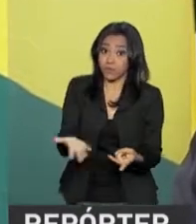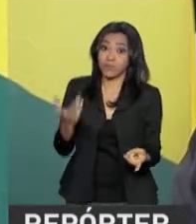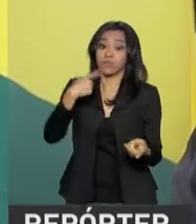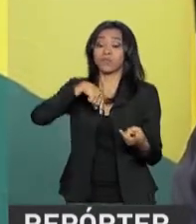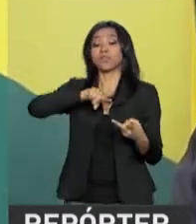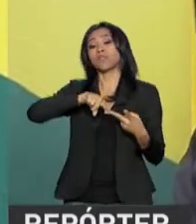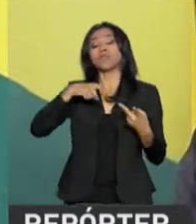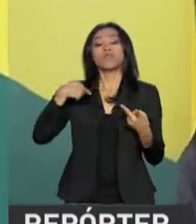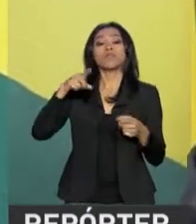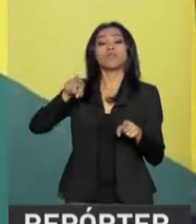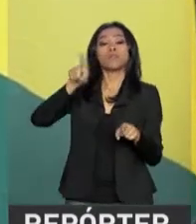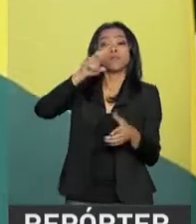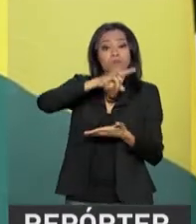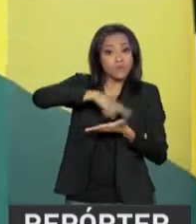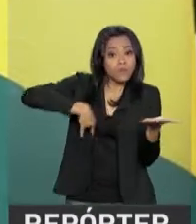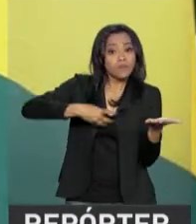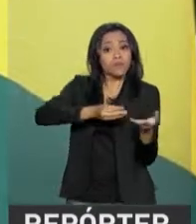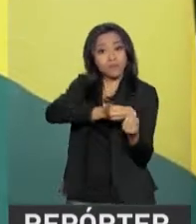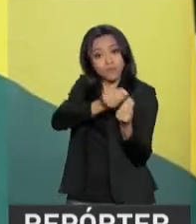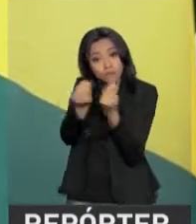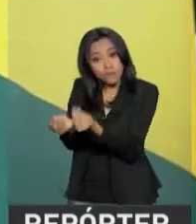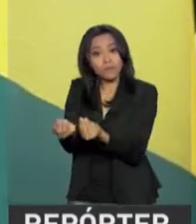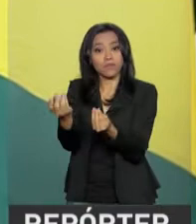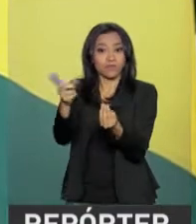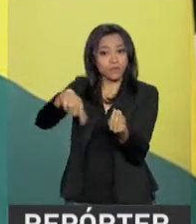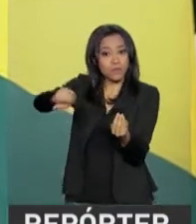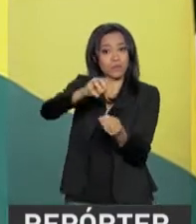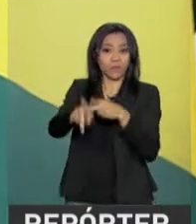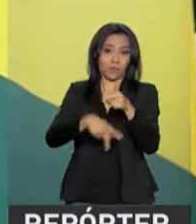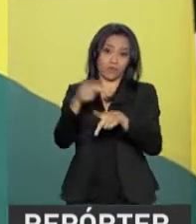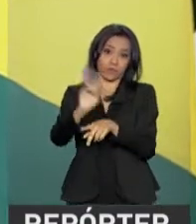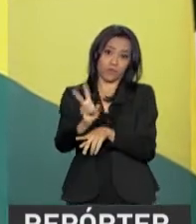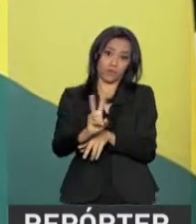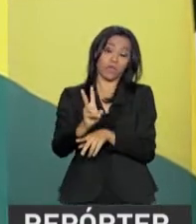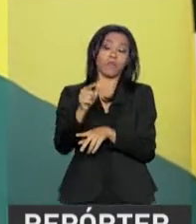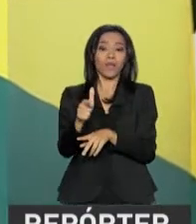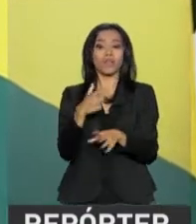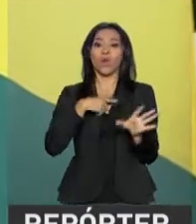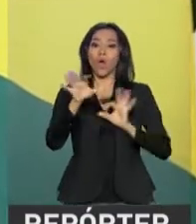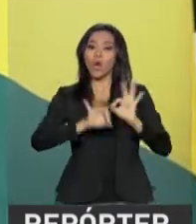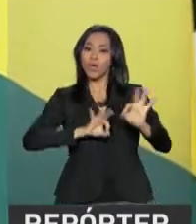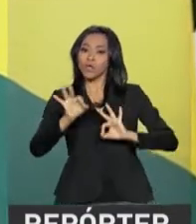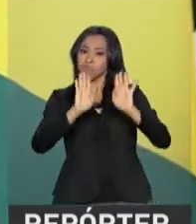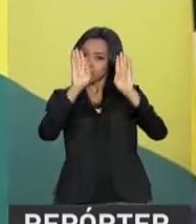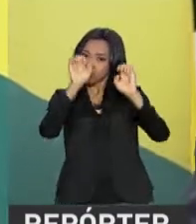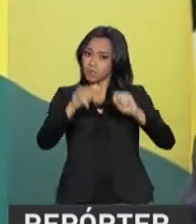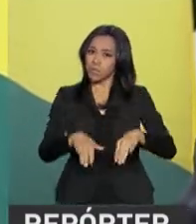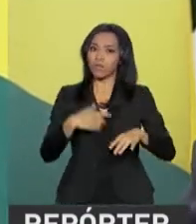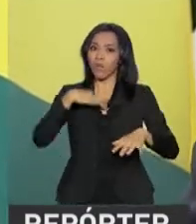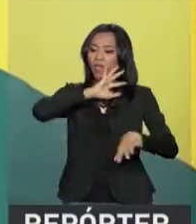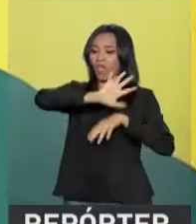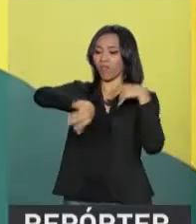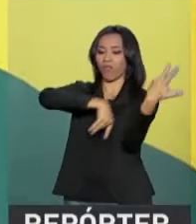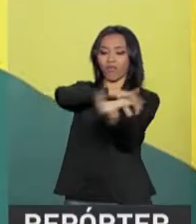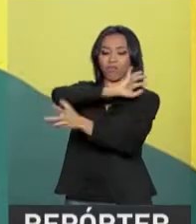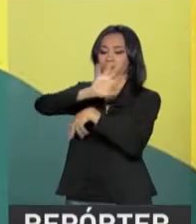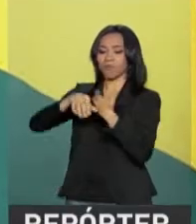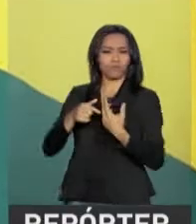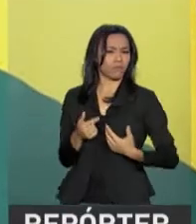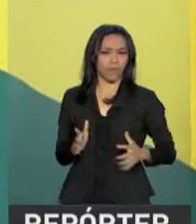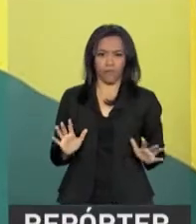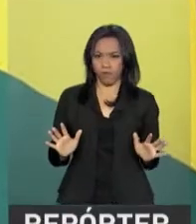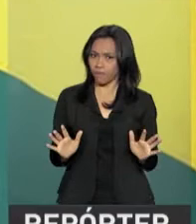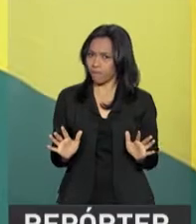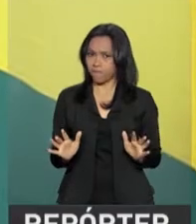a documentação e isso faz com que se tenha uma imigração ordenada ela não é algo desordenado por certo que